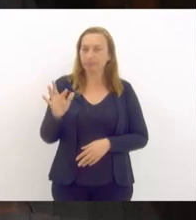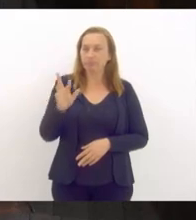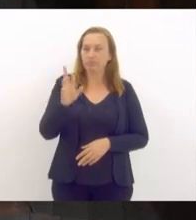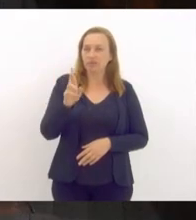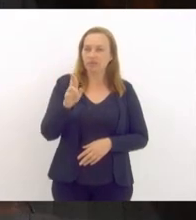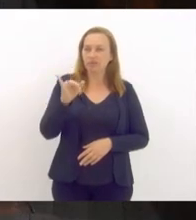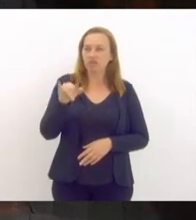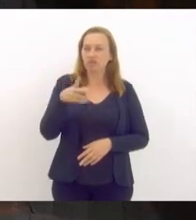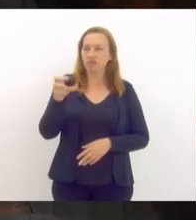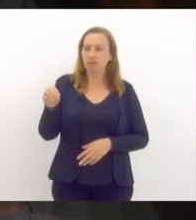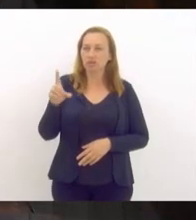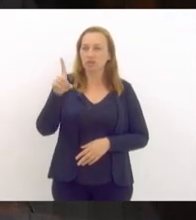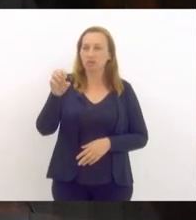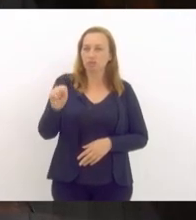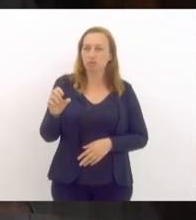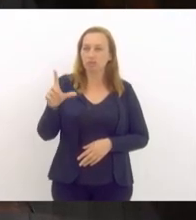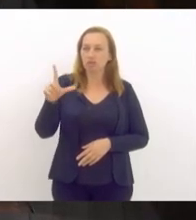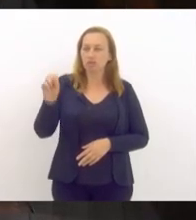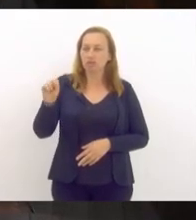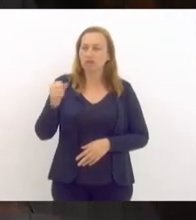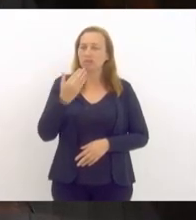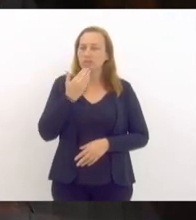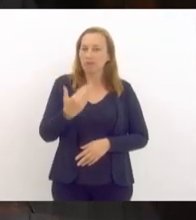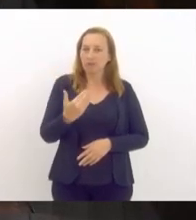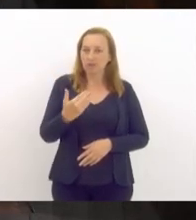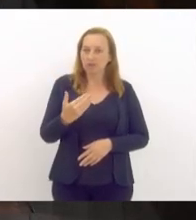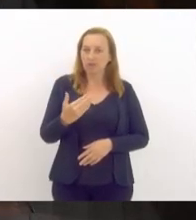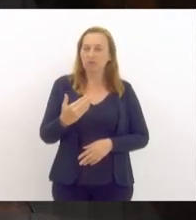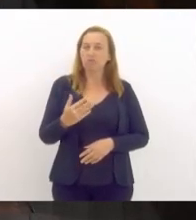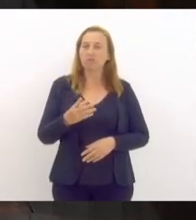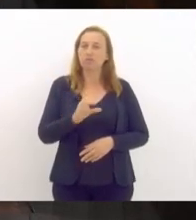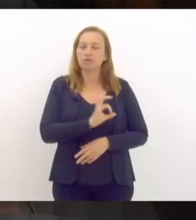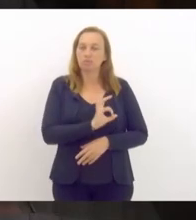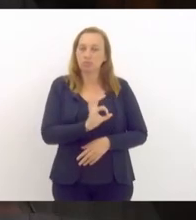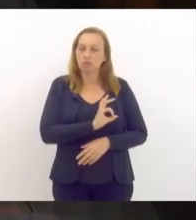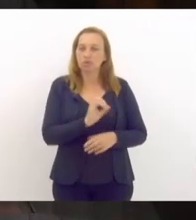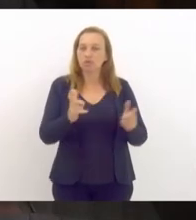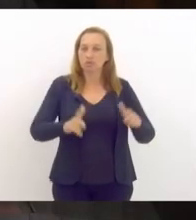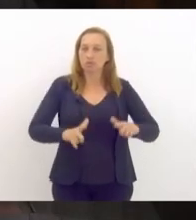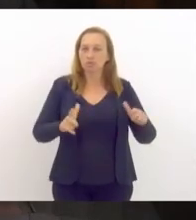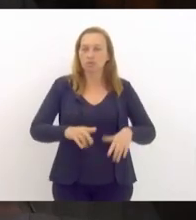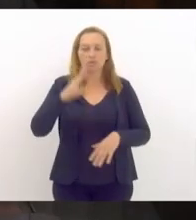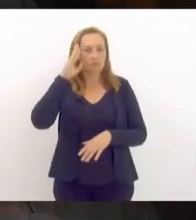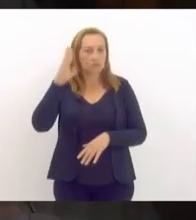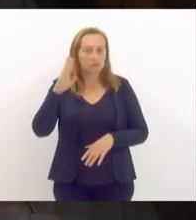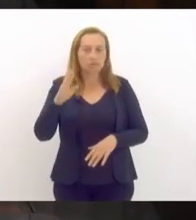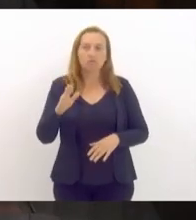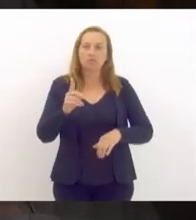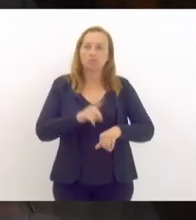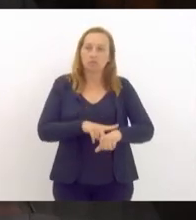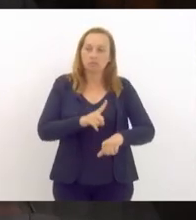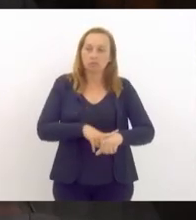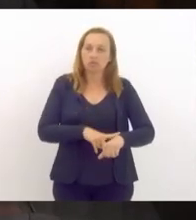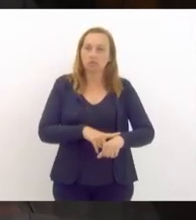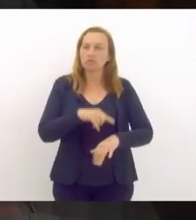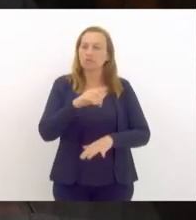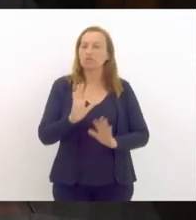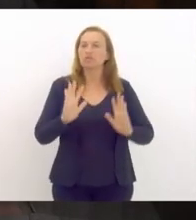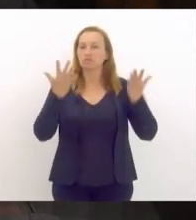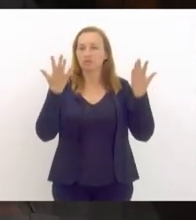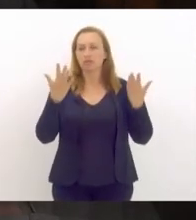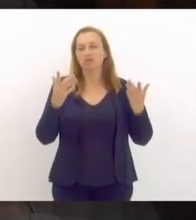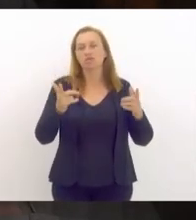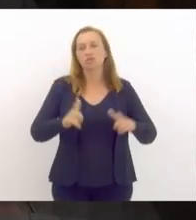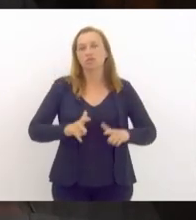que nós vamos estar pedindo o reforço no policiamento principalmente nas épocas festivas da região dos